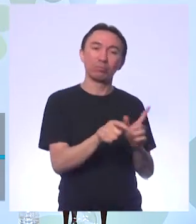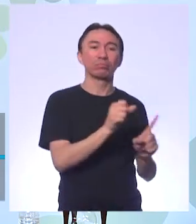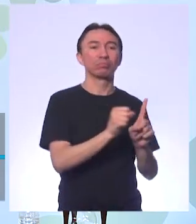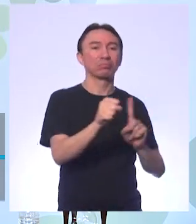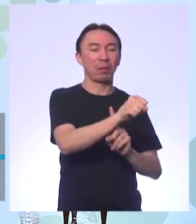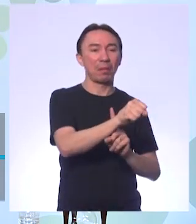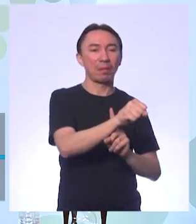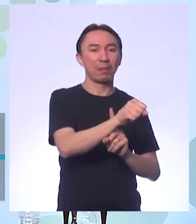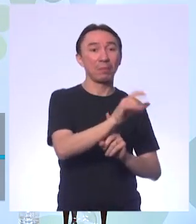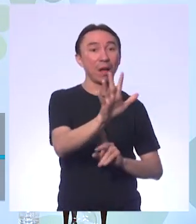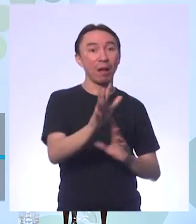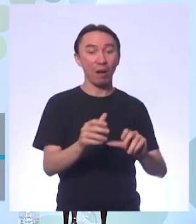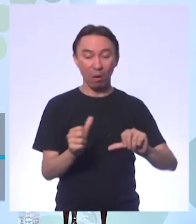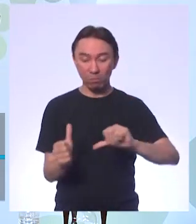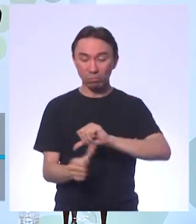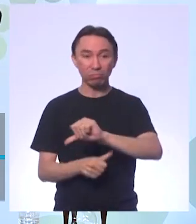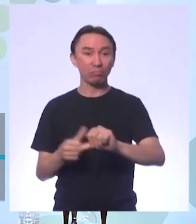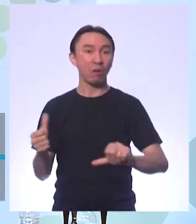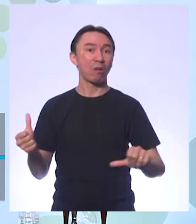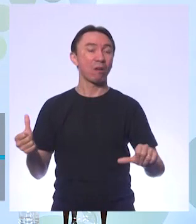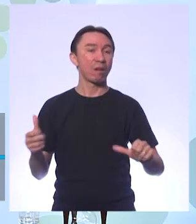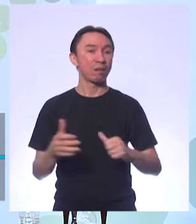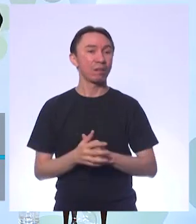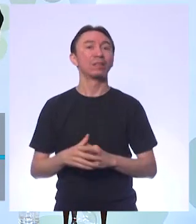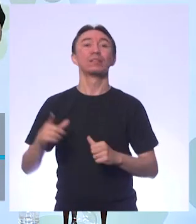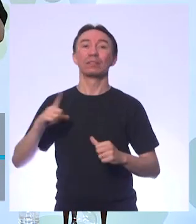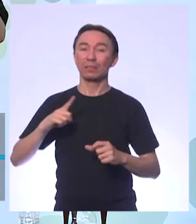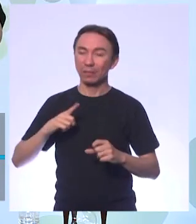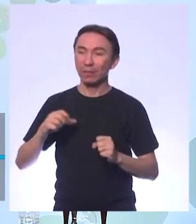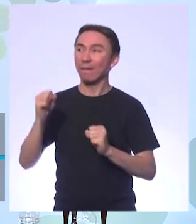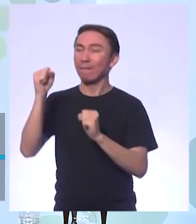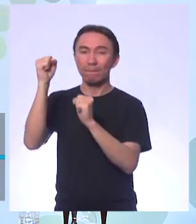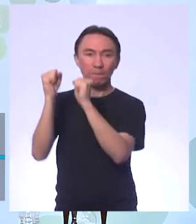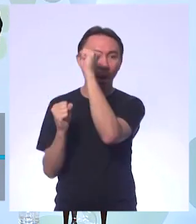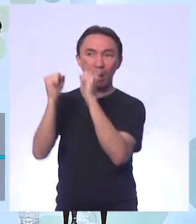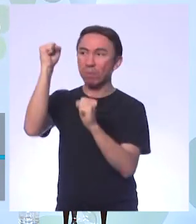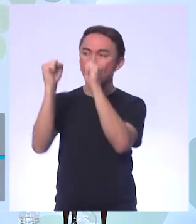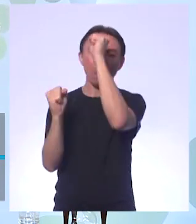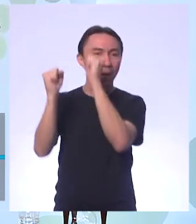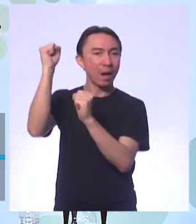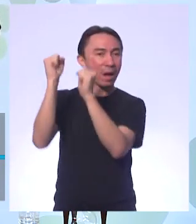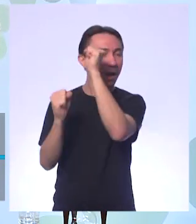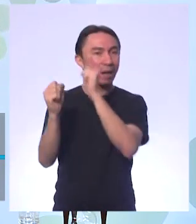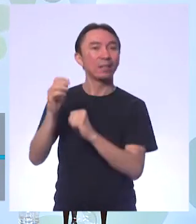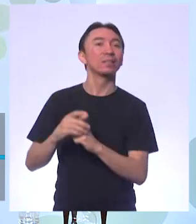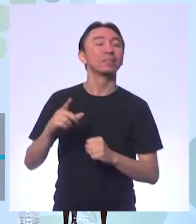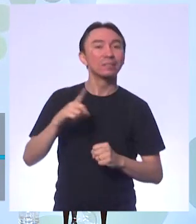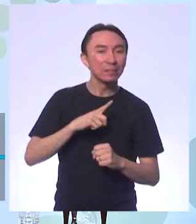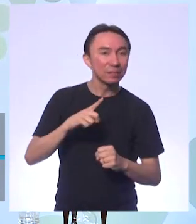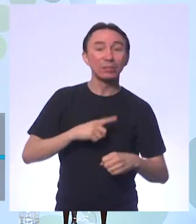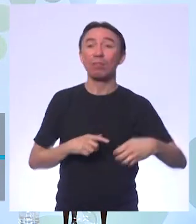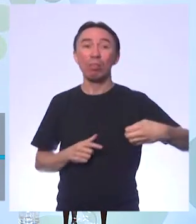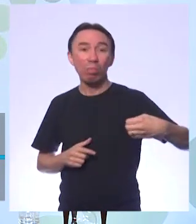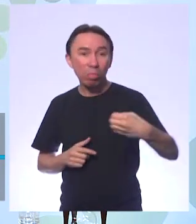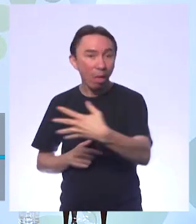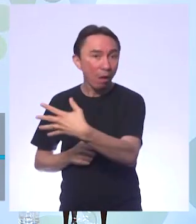mudou, o sistema é outro. Agora nós temos uma fábrica, nós temos novas relações de trabalho, nós temos agora